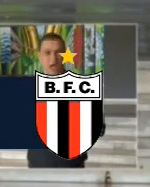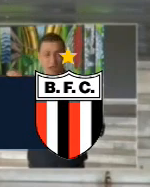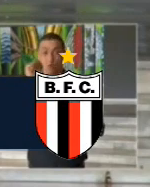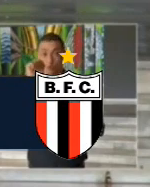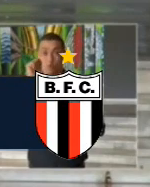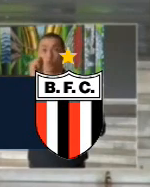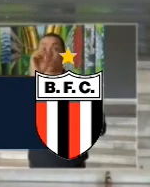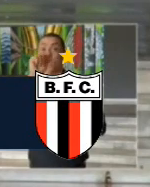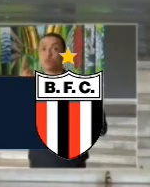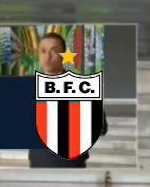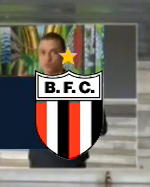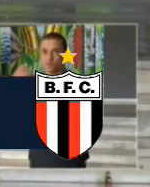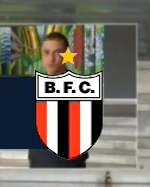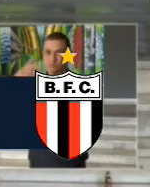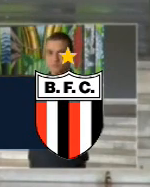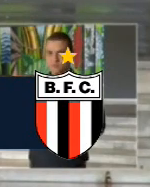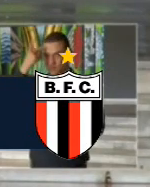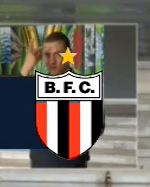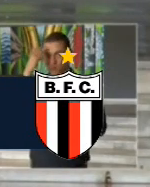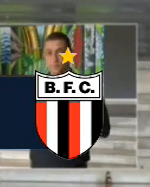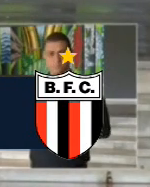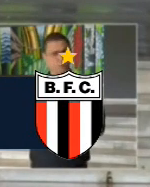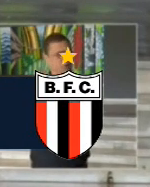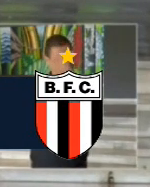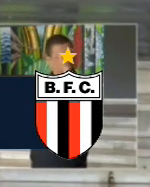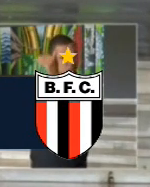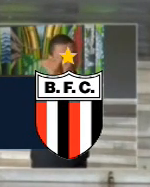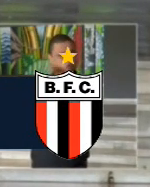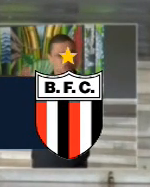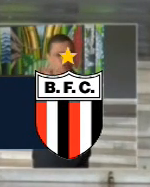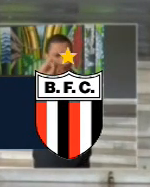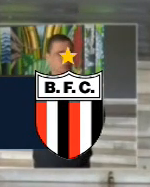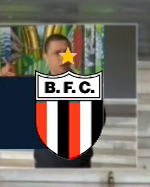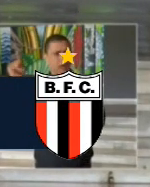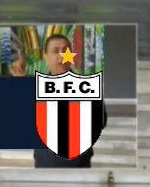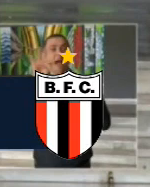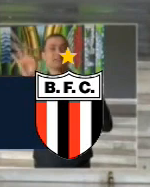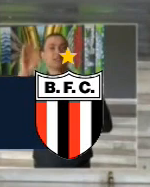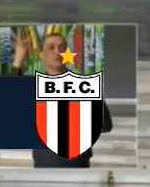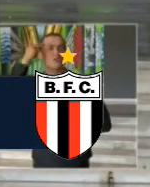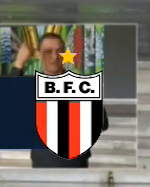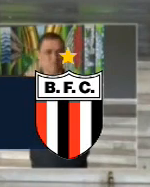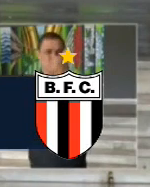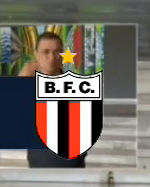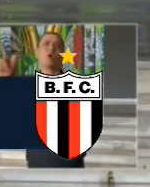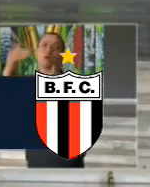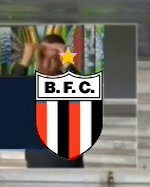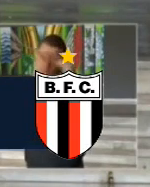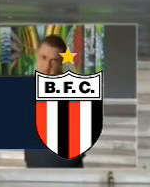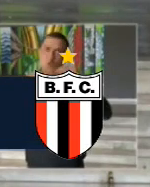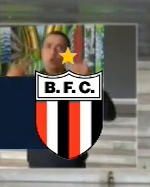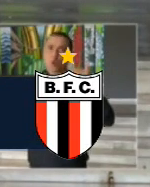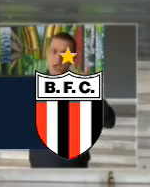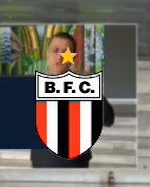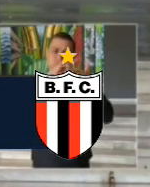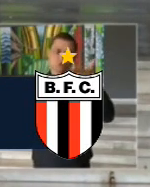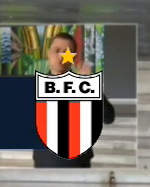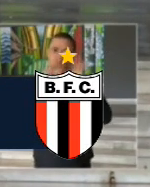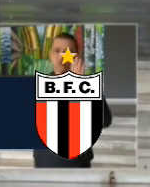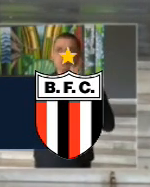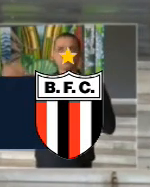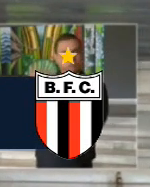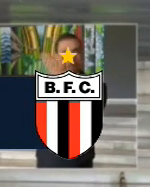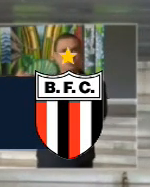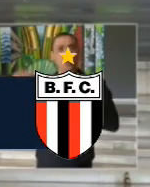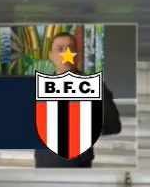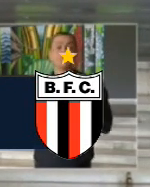A1 do futebol de São Paulo. E tem cumprido, diga-se de passagem, a Federação Paulista de Futebol tem sido extremamente correta na relação com o governo do